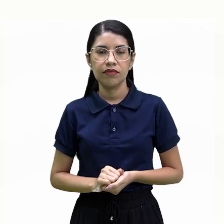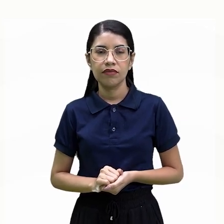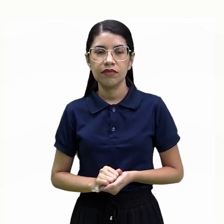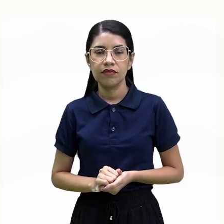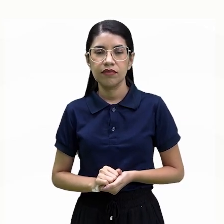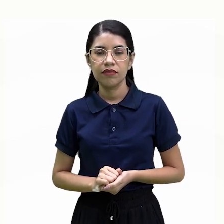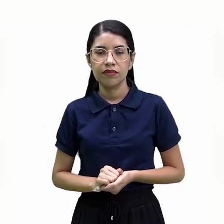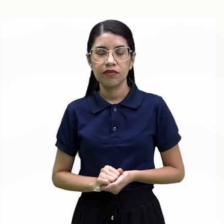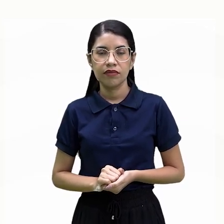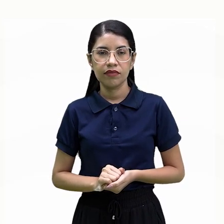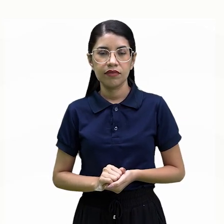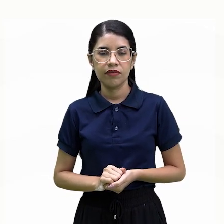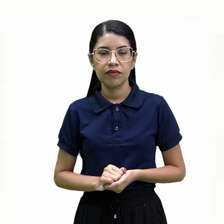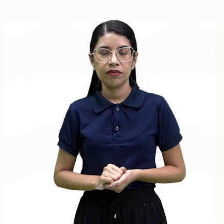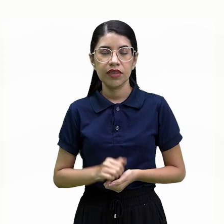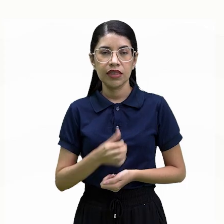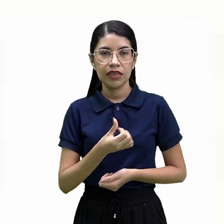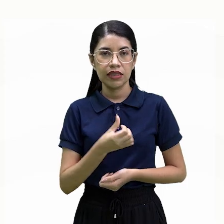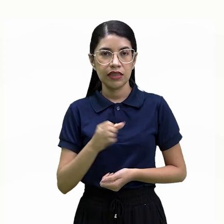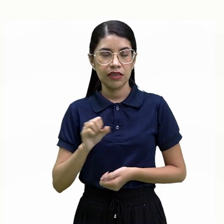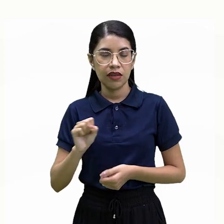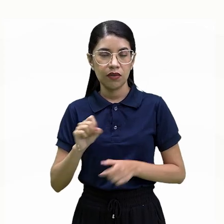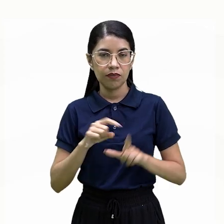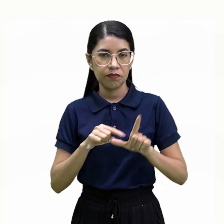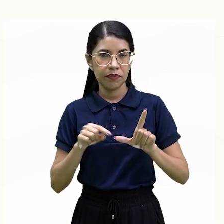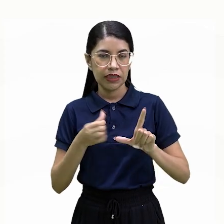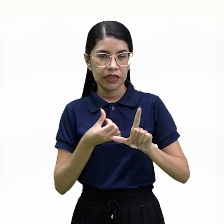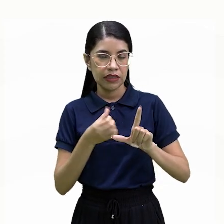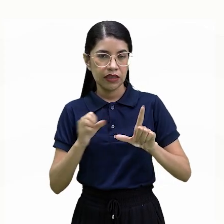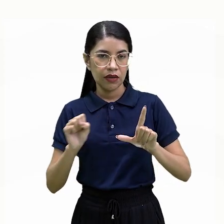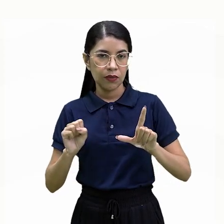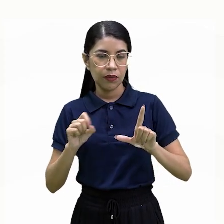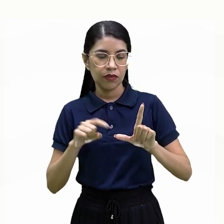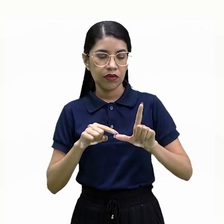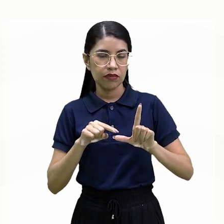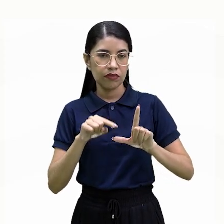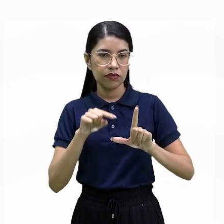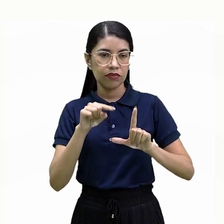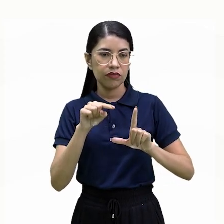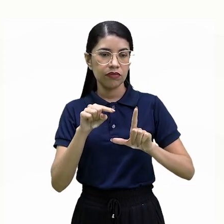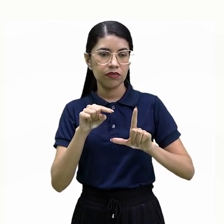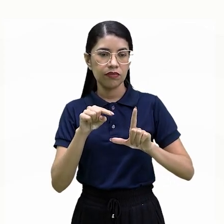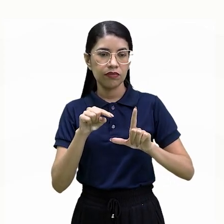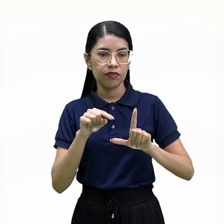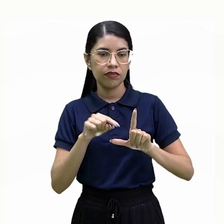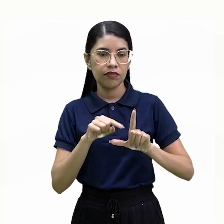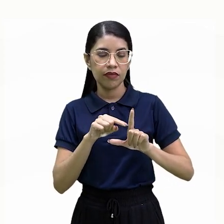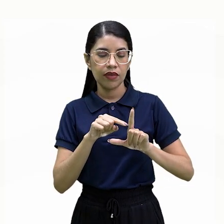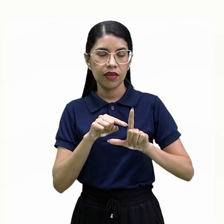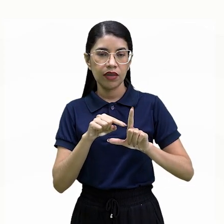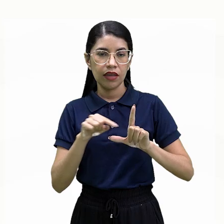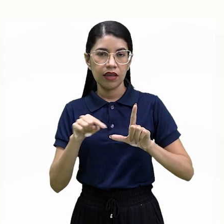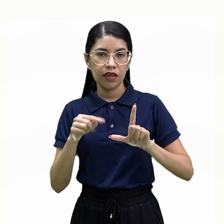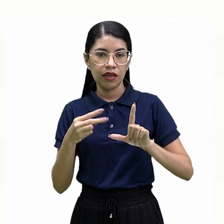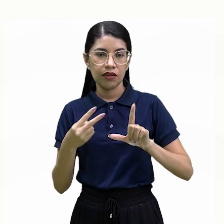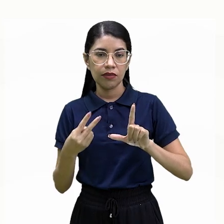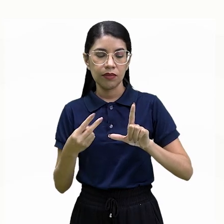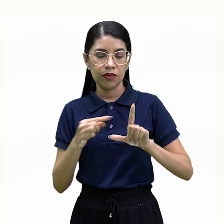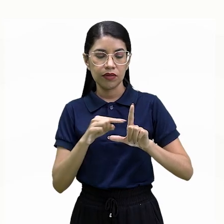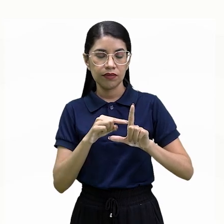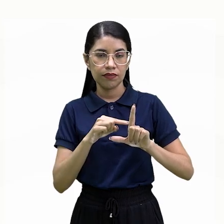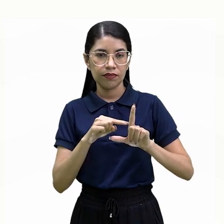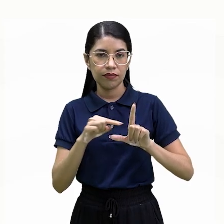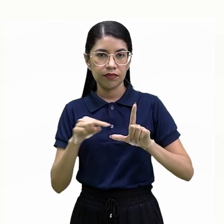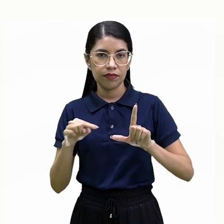De 6 a 8 foi 2. Então, vou pegar aqui na altura 2, que é essa altura aqui, ó.